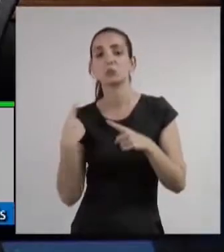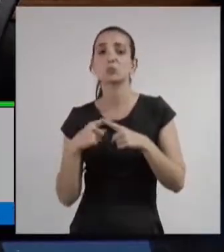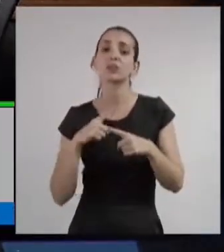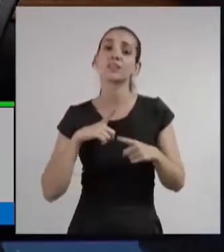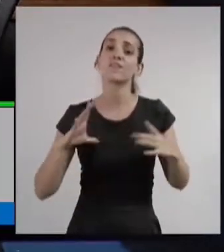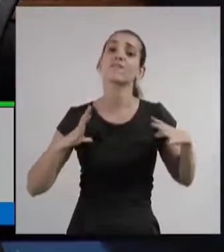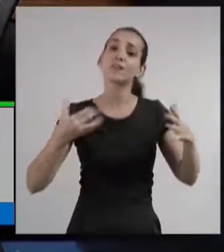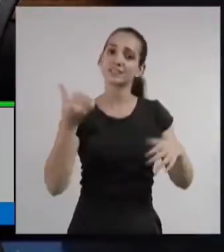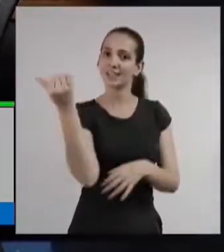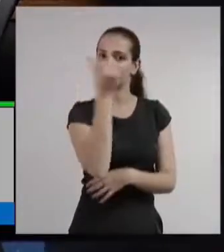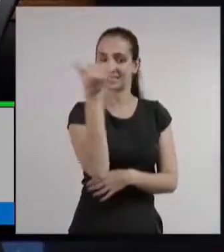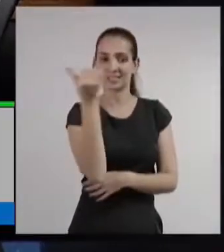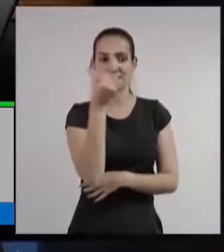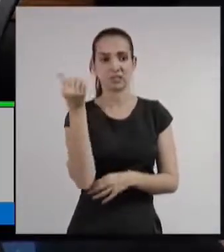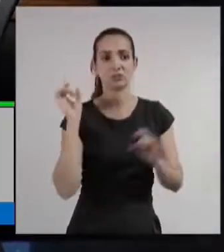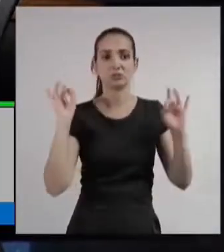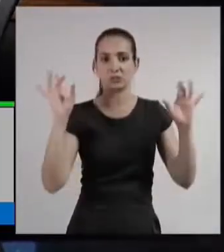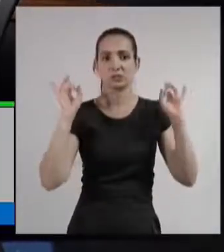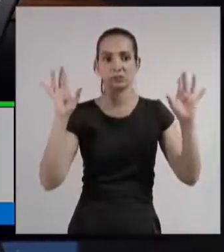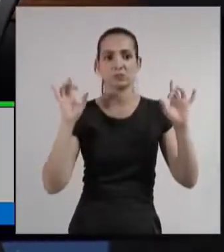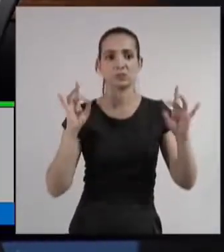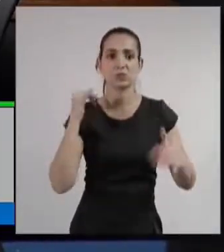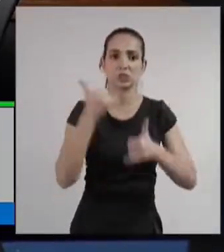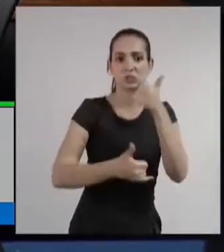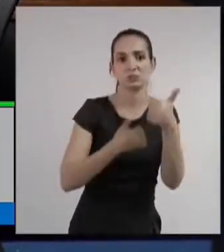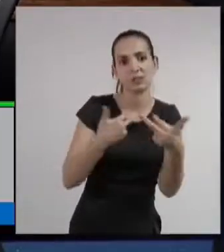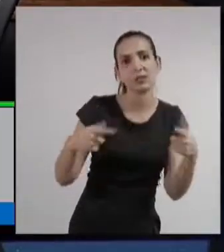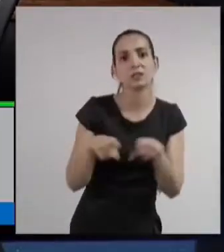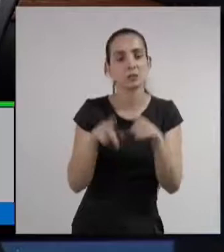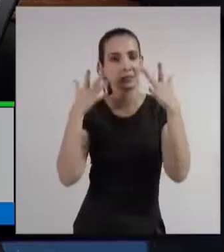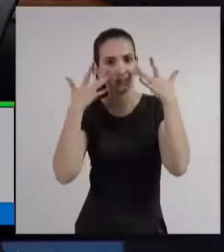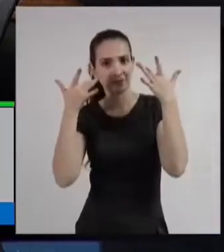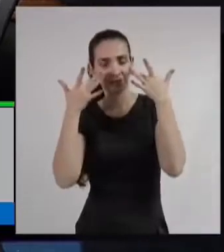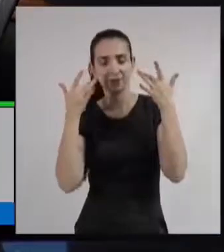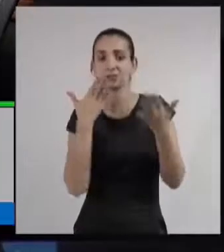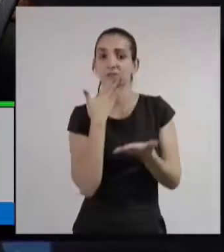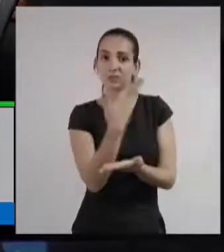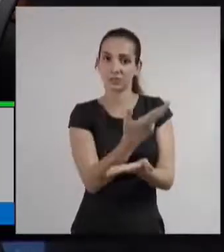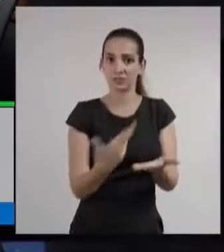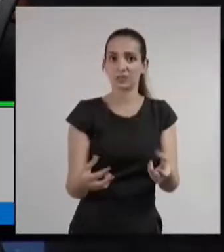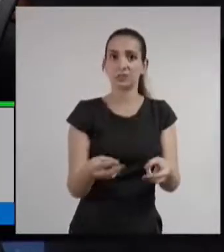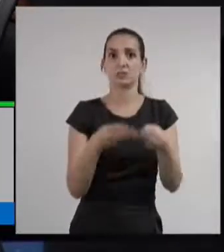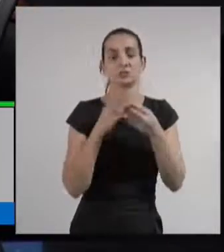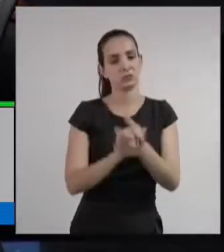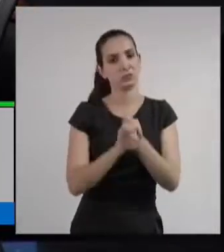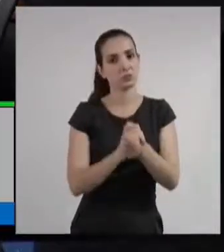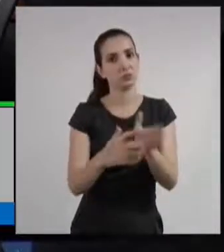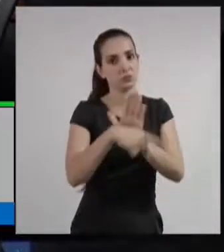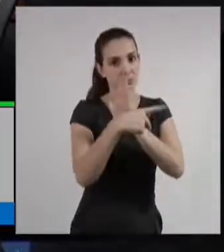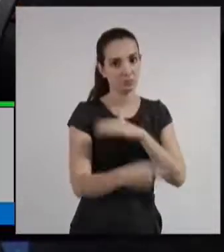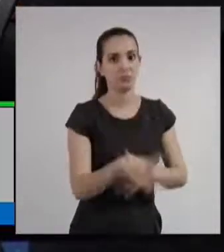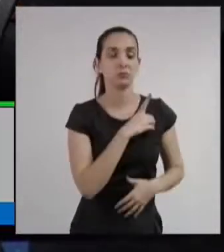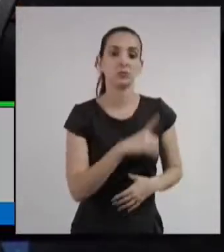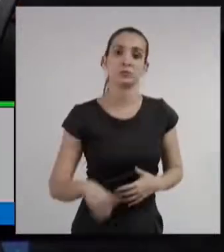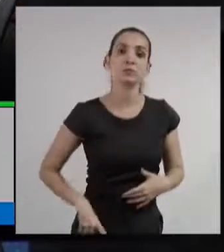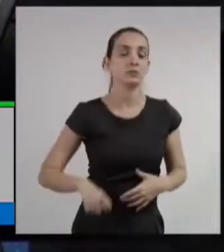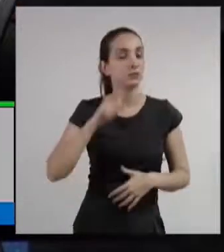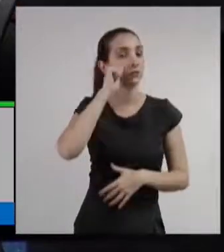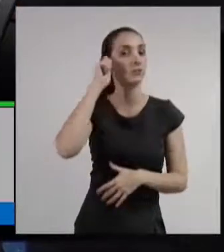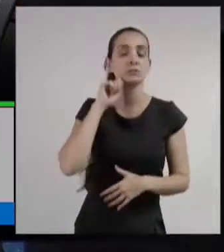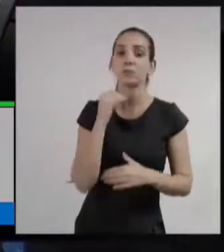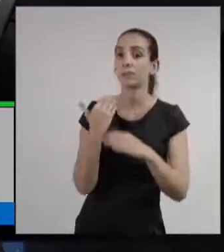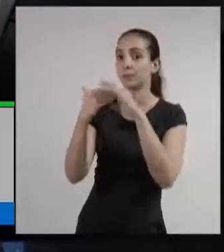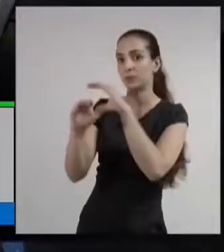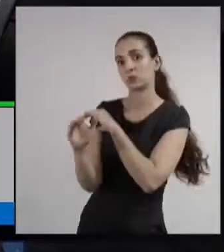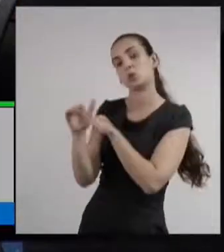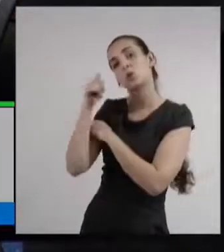Festival Brincaturas e Teatrices. Requerimento de moção de congratulação de autoria do deputado Amarildo Cruz,